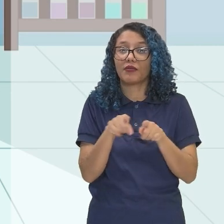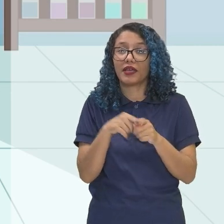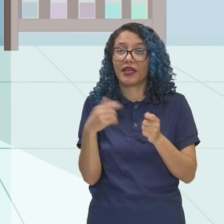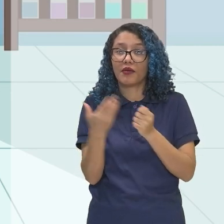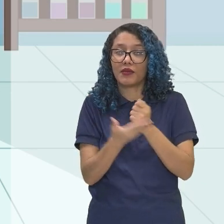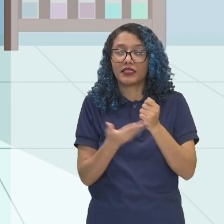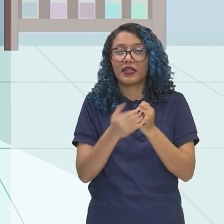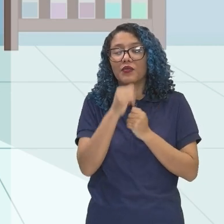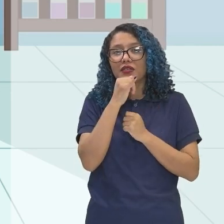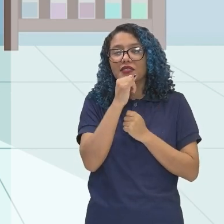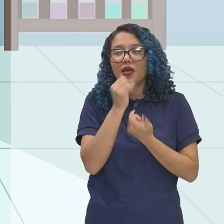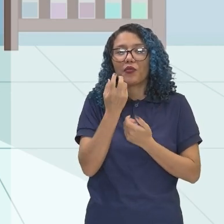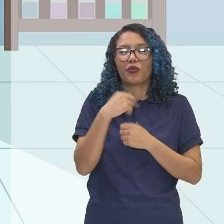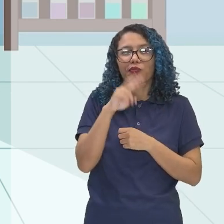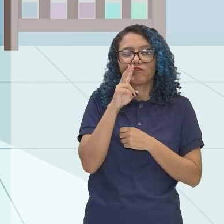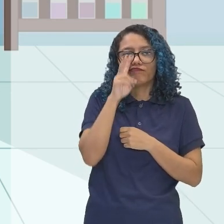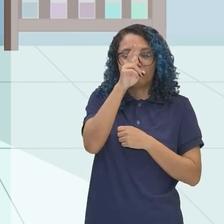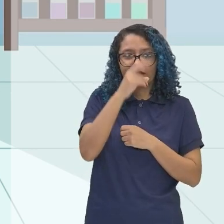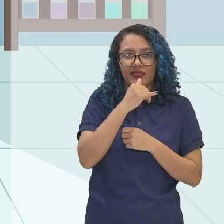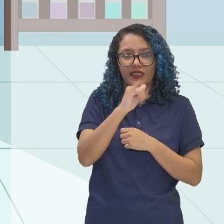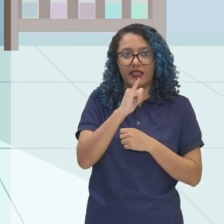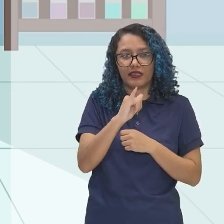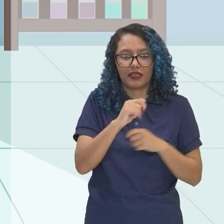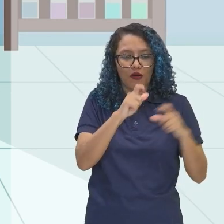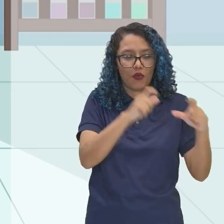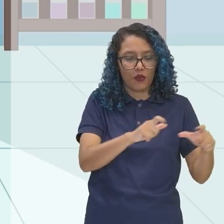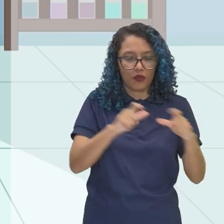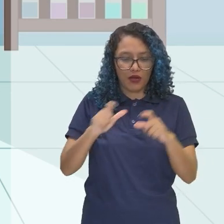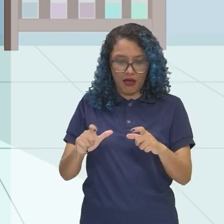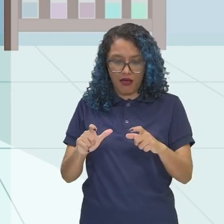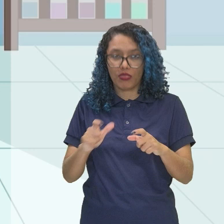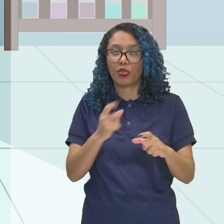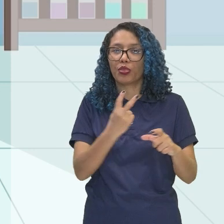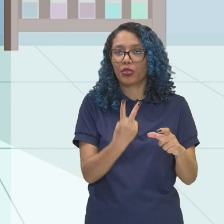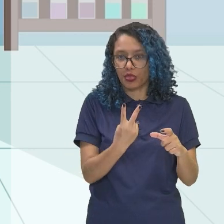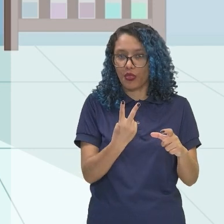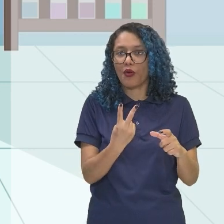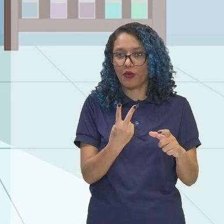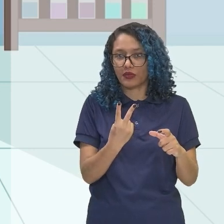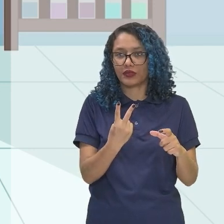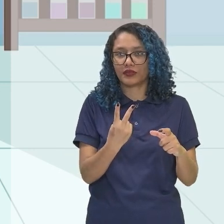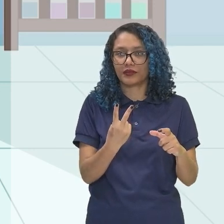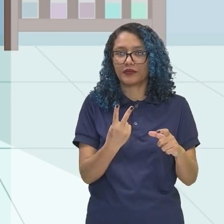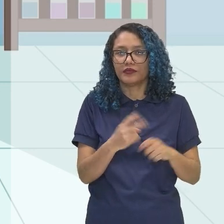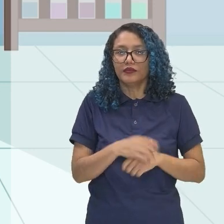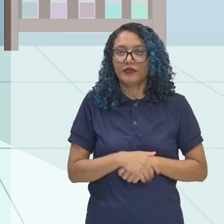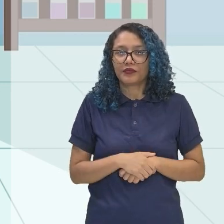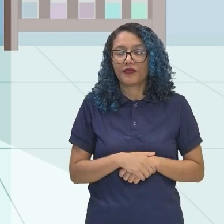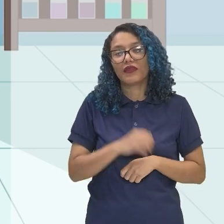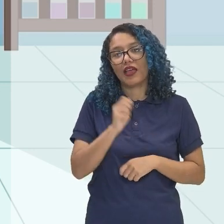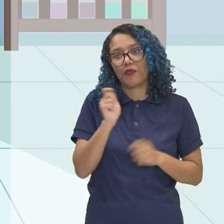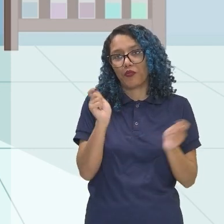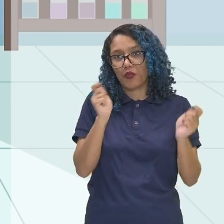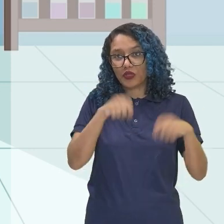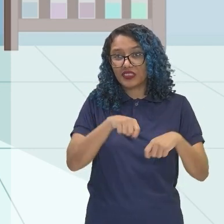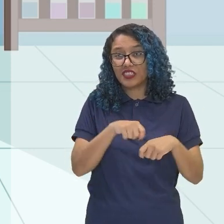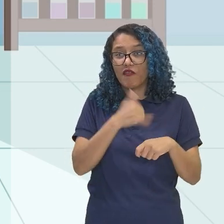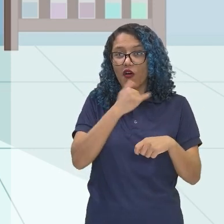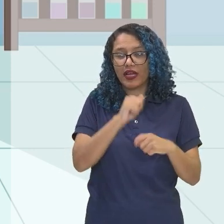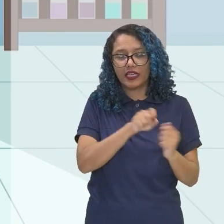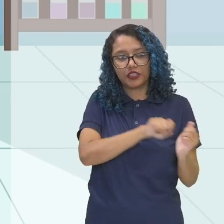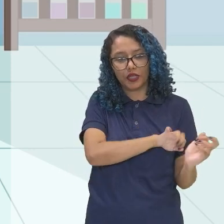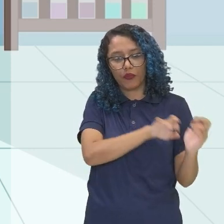tensões elétricas entre dois pontos que permitem o estabelecimento de correntes